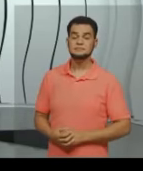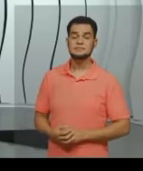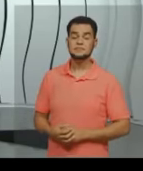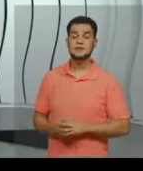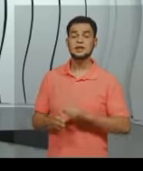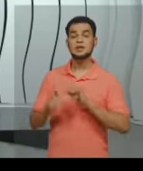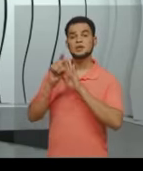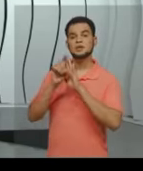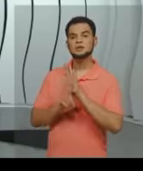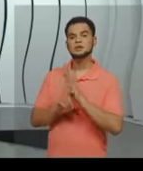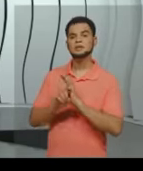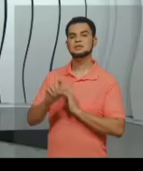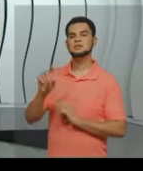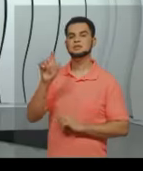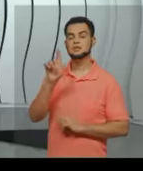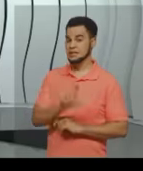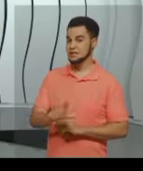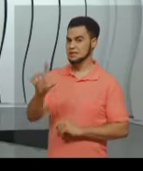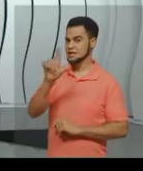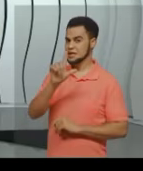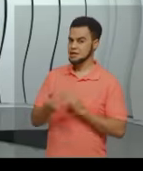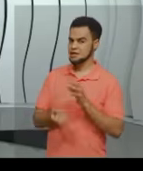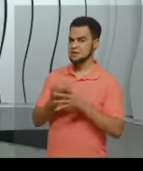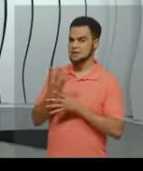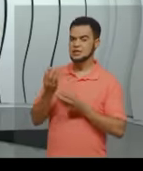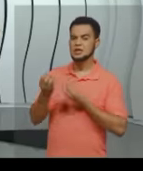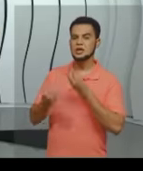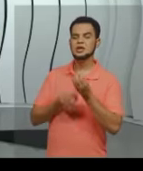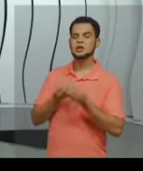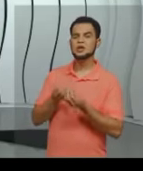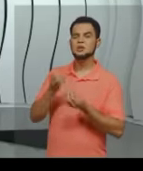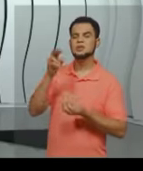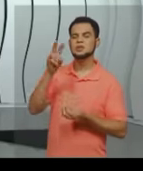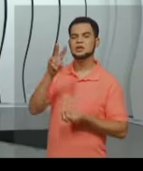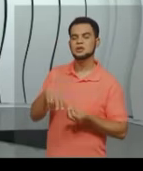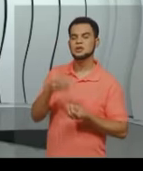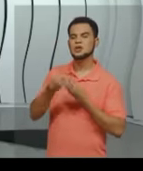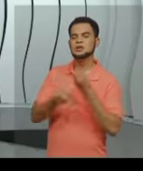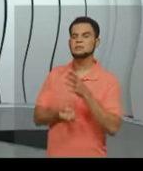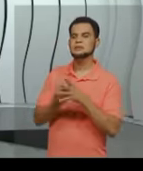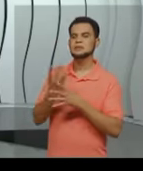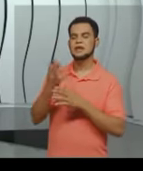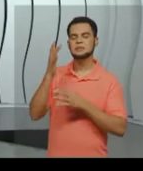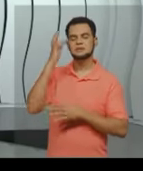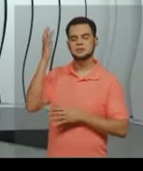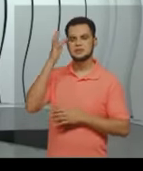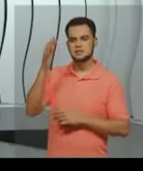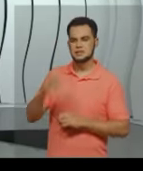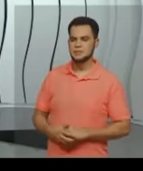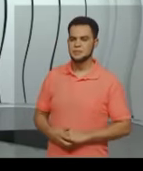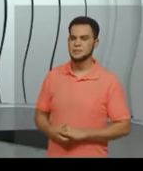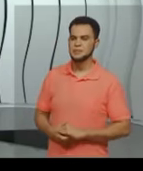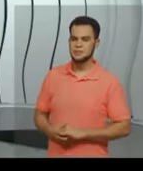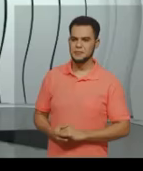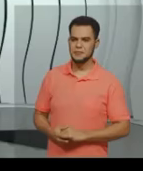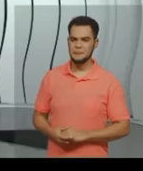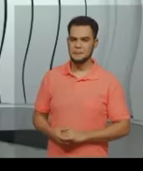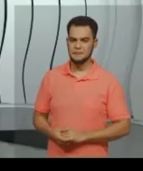texto literário que cria a humanidade, que cria aquele leitor, que cria a imaginação. Então a gente vê aqui as